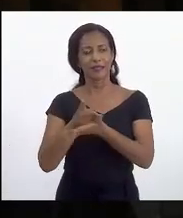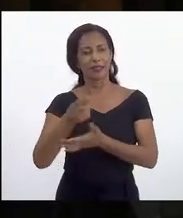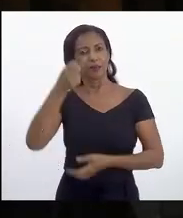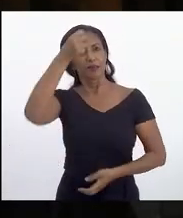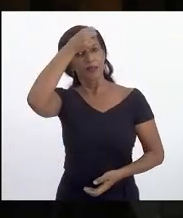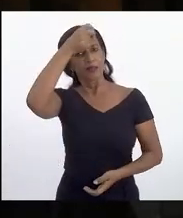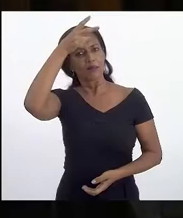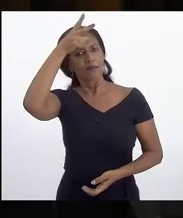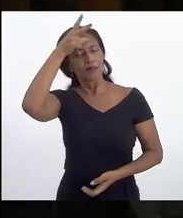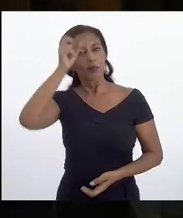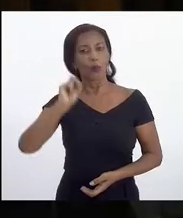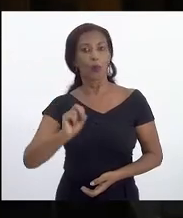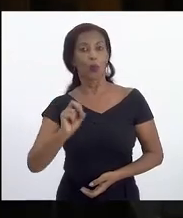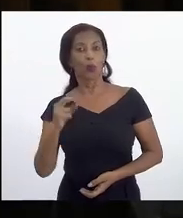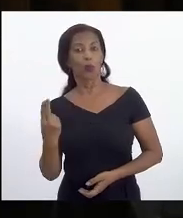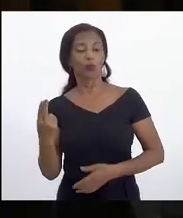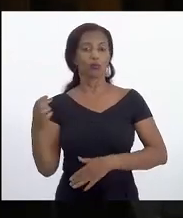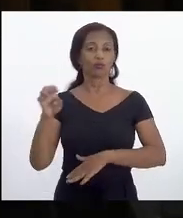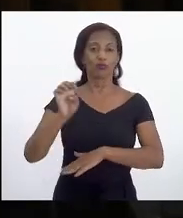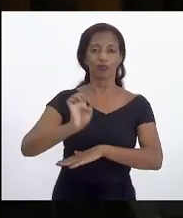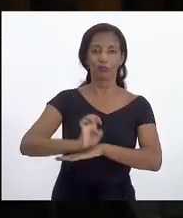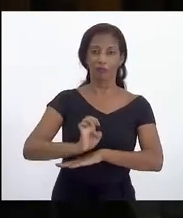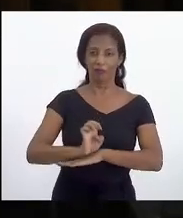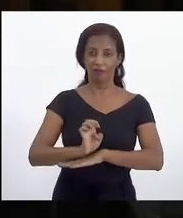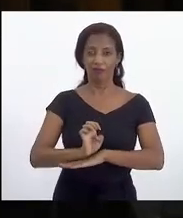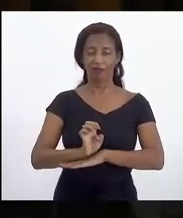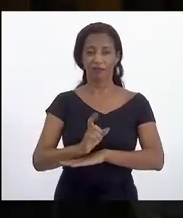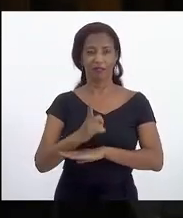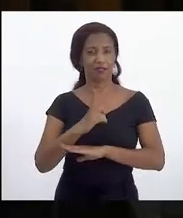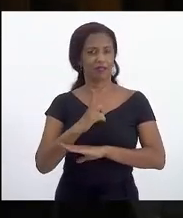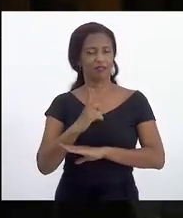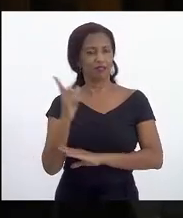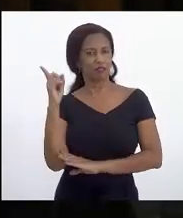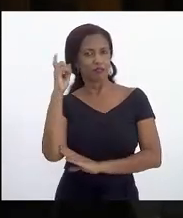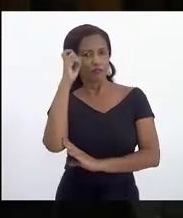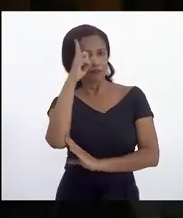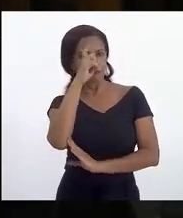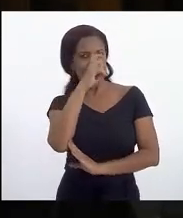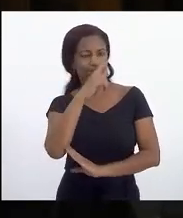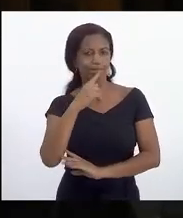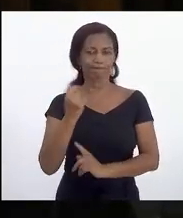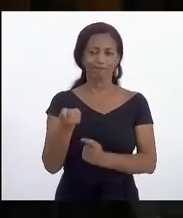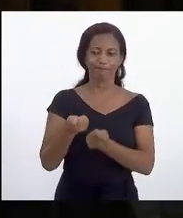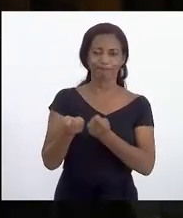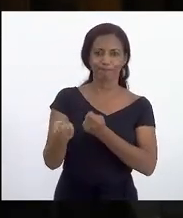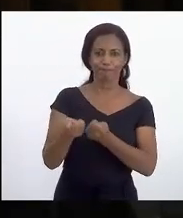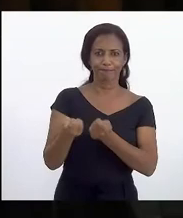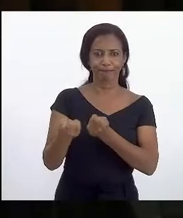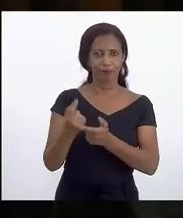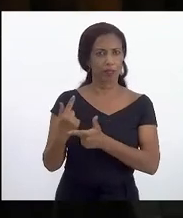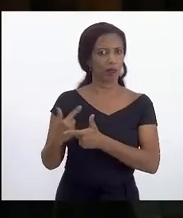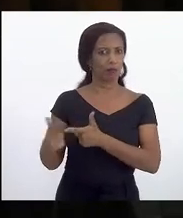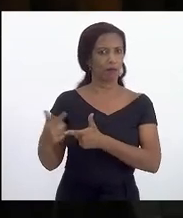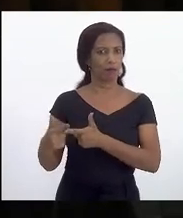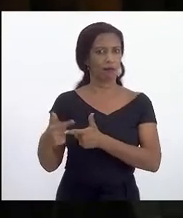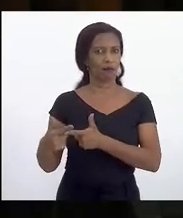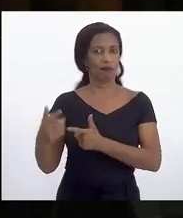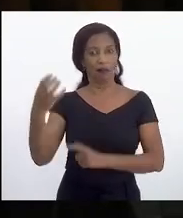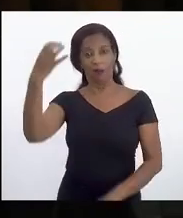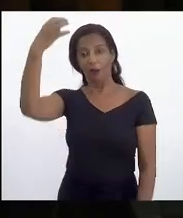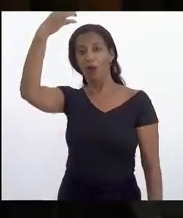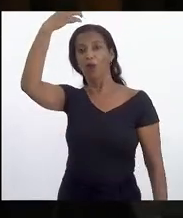município ou estado tem dificuldades financeiras a